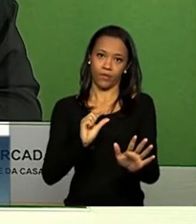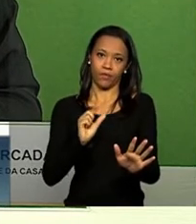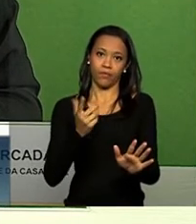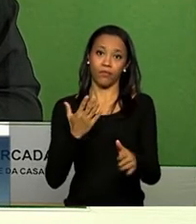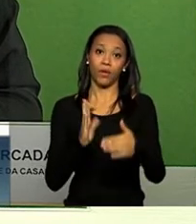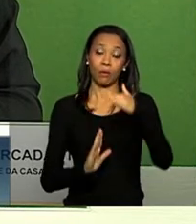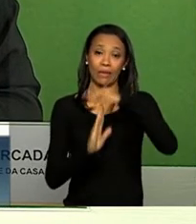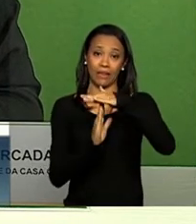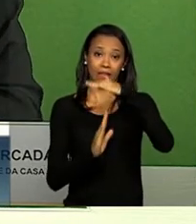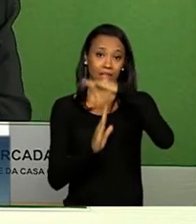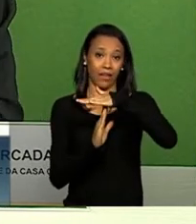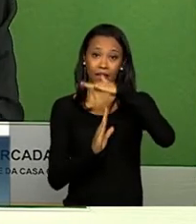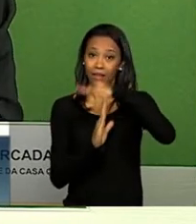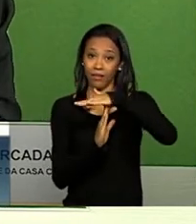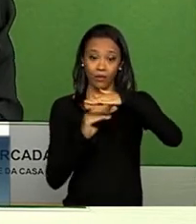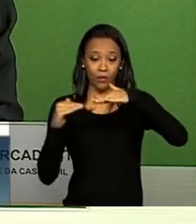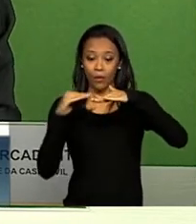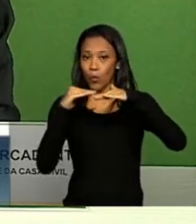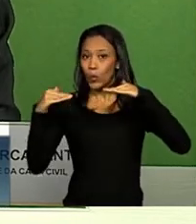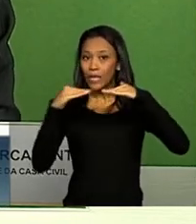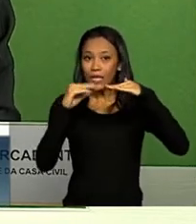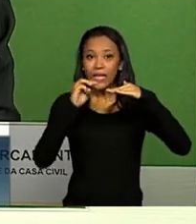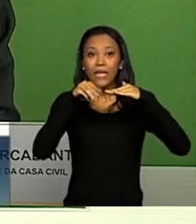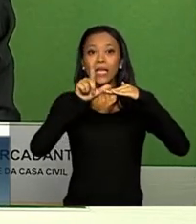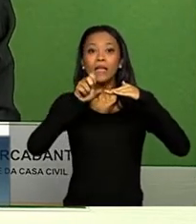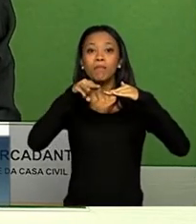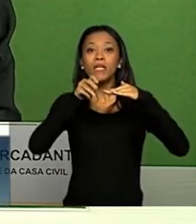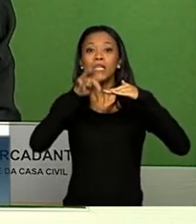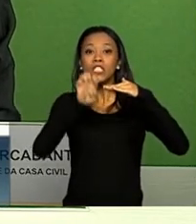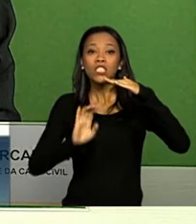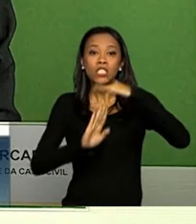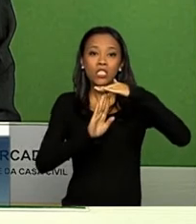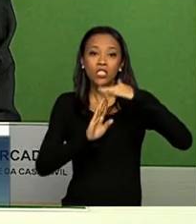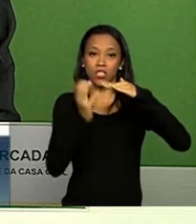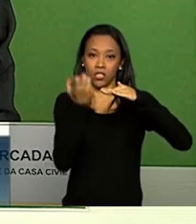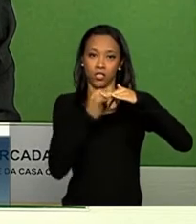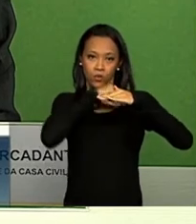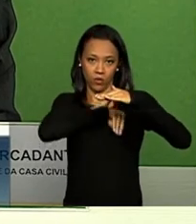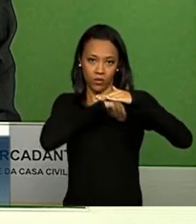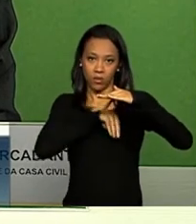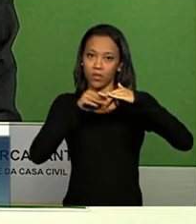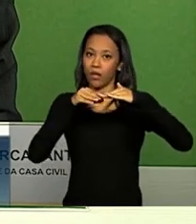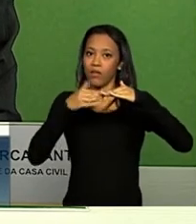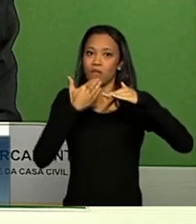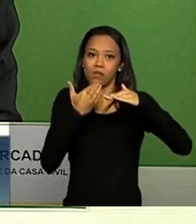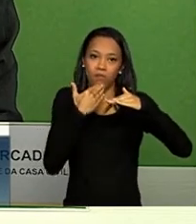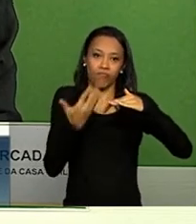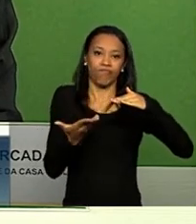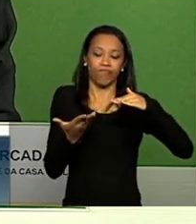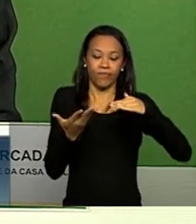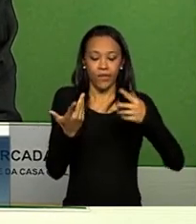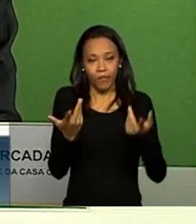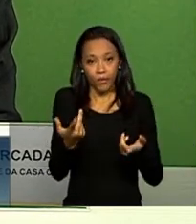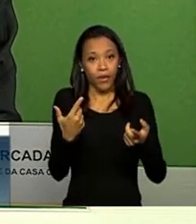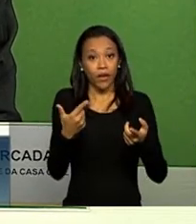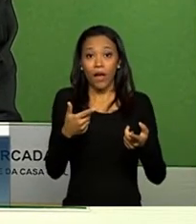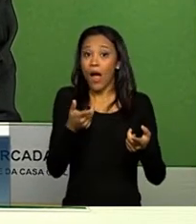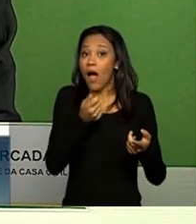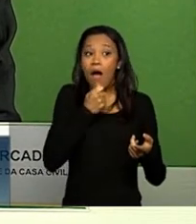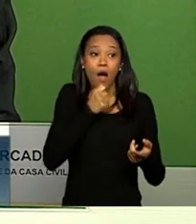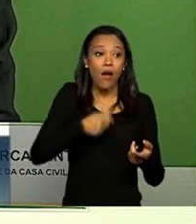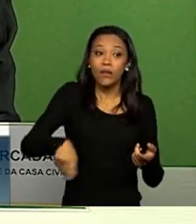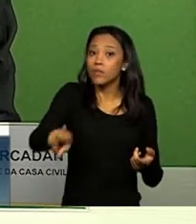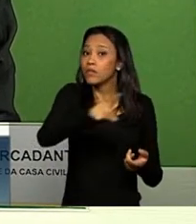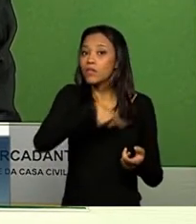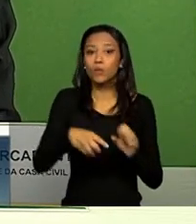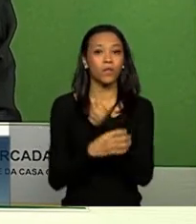Brasil. Agora, ninguém tem perda na sua aposentadoria porque é assegurado o INPC,